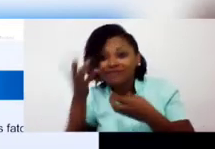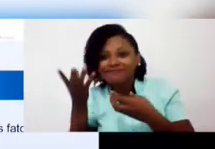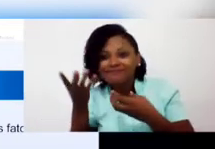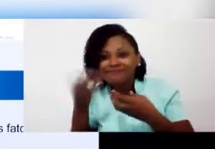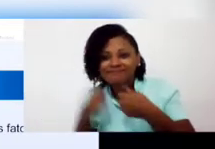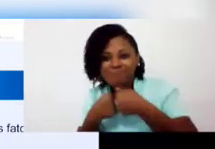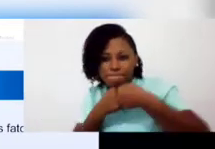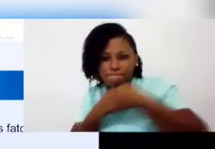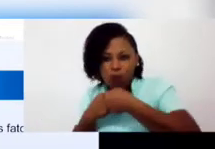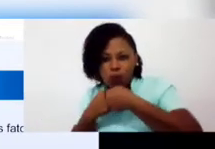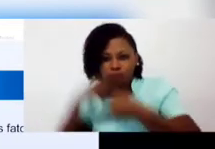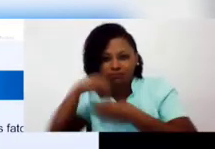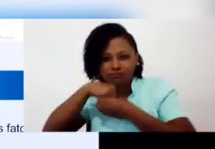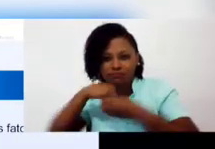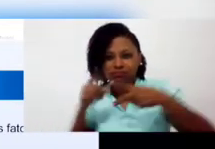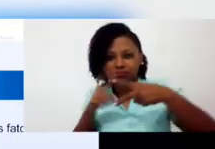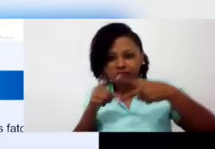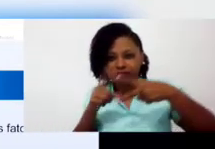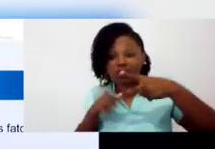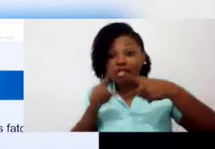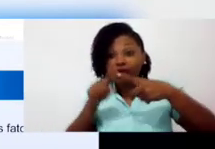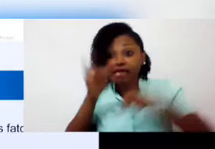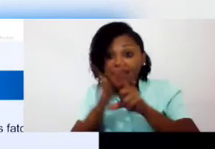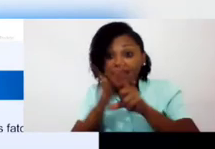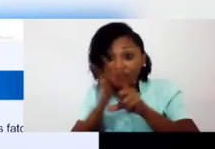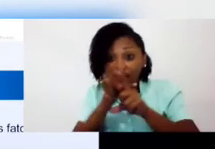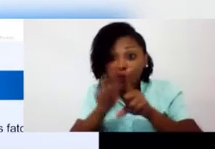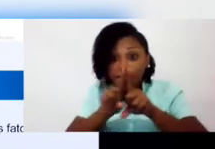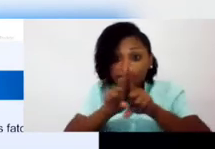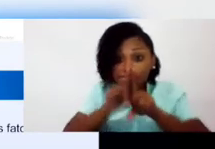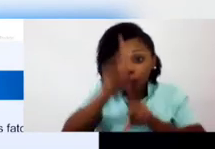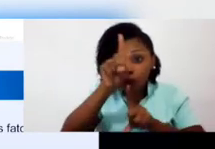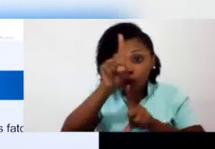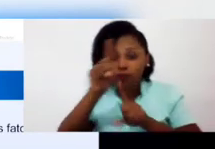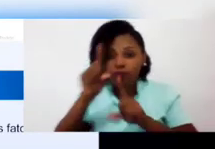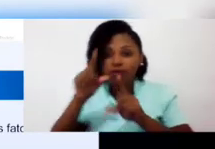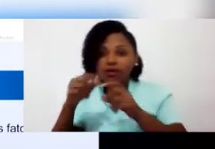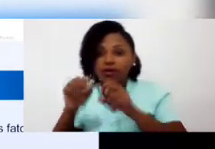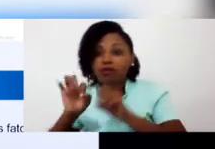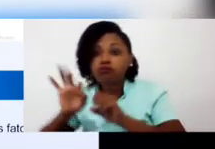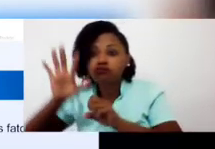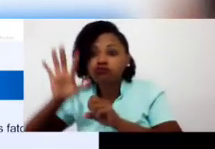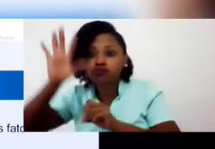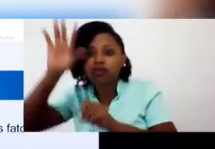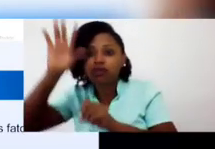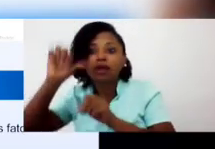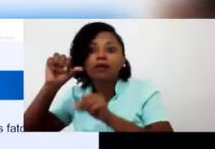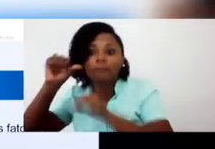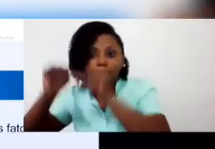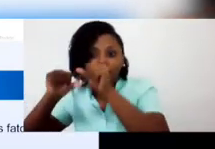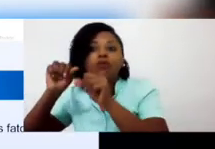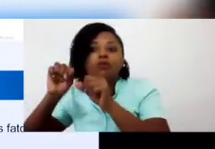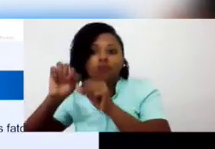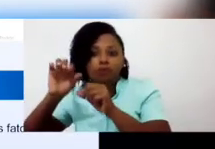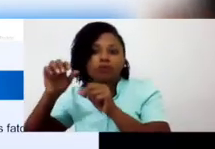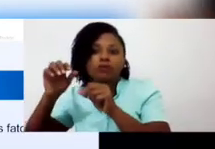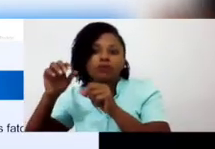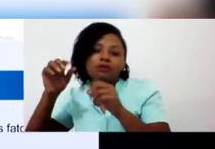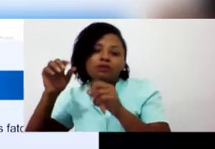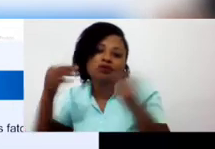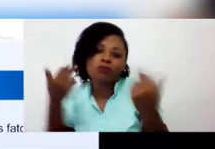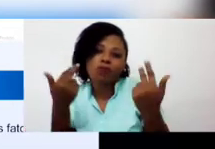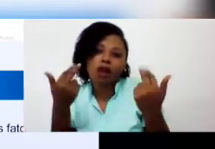intermoleculares. A temperatura, na medida que se aumenta a temperatura, aumenta-se a pressão de vapor. Isso é lógico, olha só. Vamos